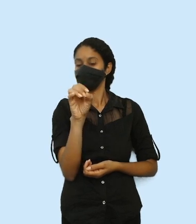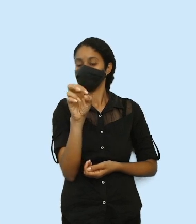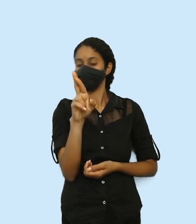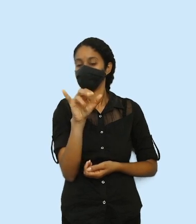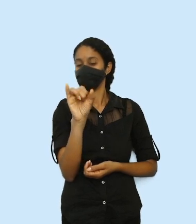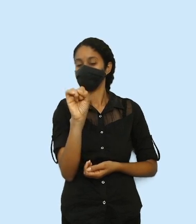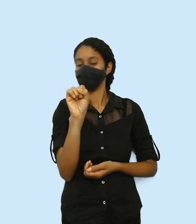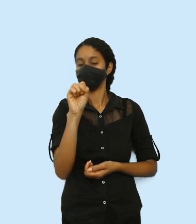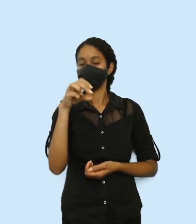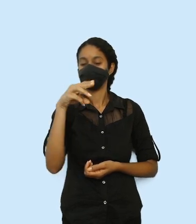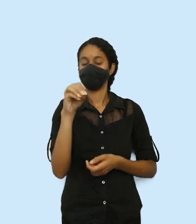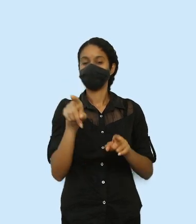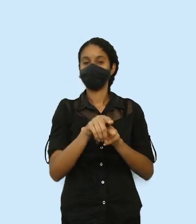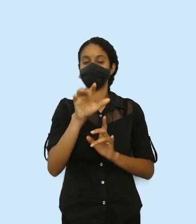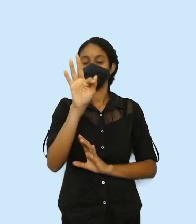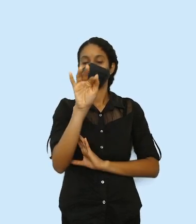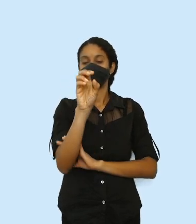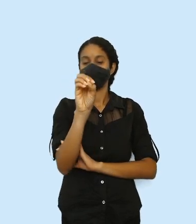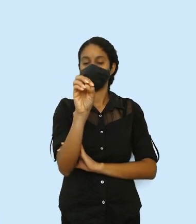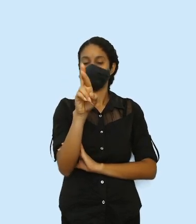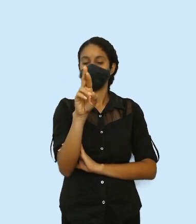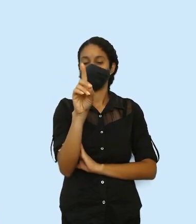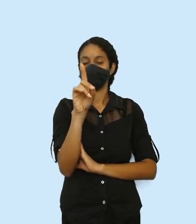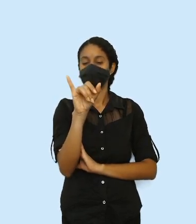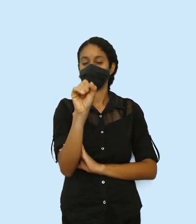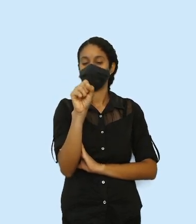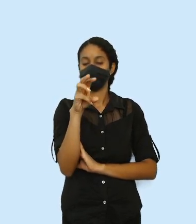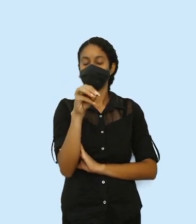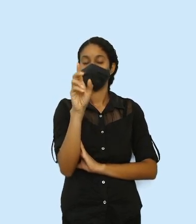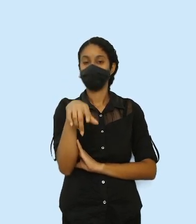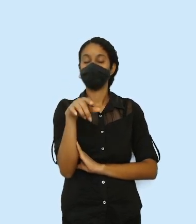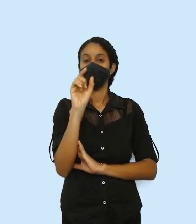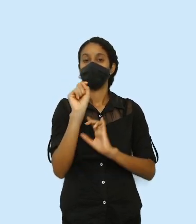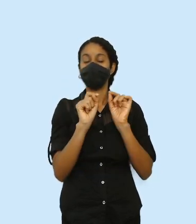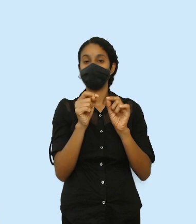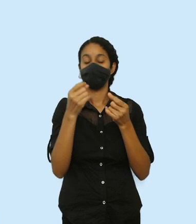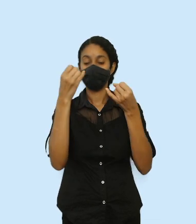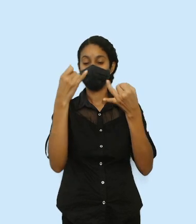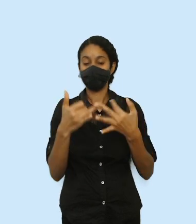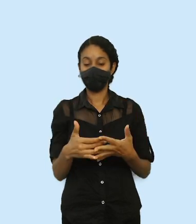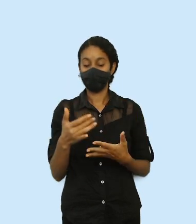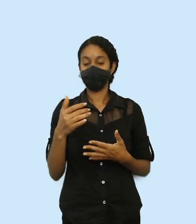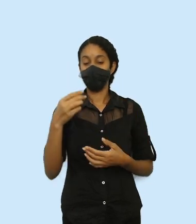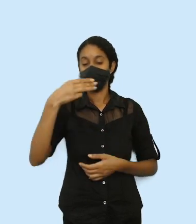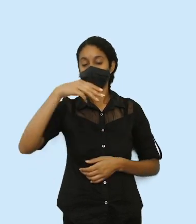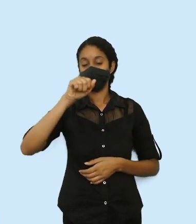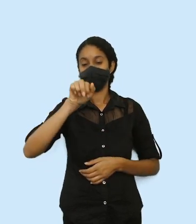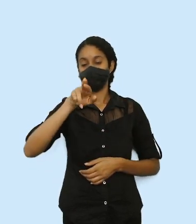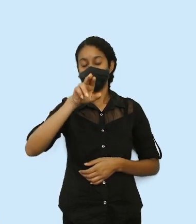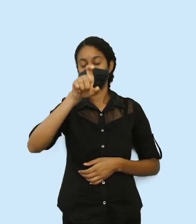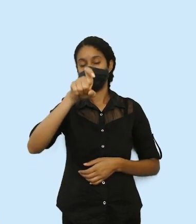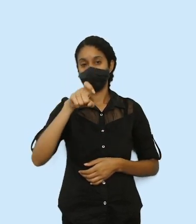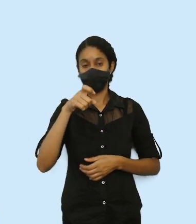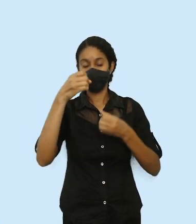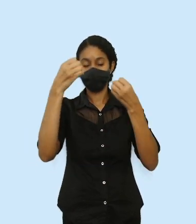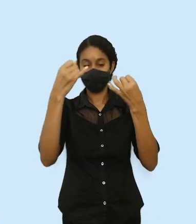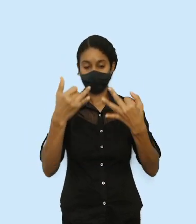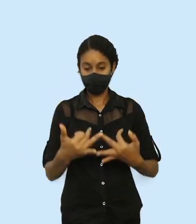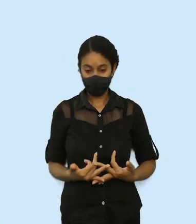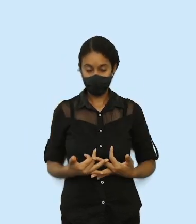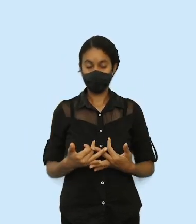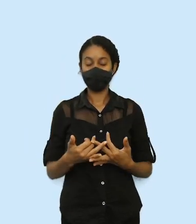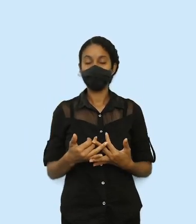eles promoviam a alienação conceituada por Marx. Então vamos pensar, se eu passo o dia ali com a placa,